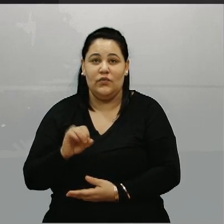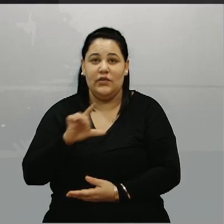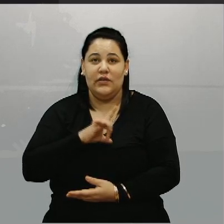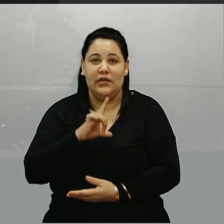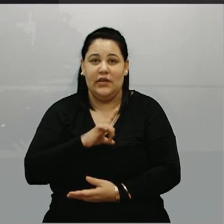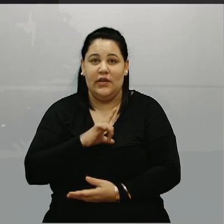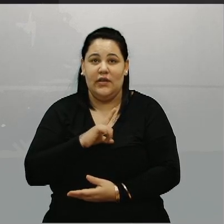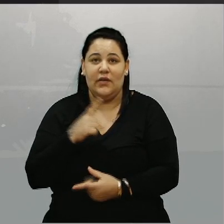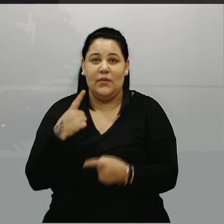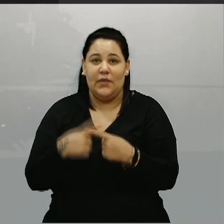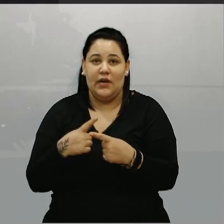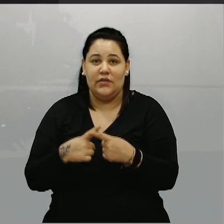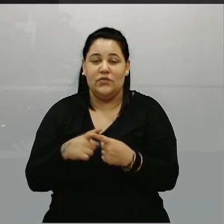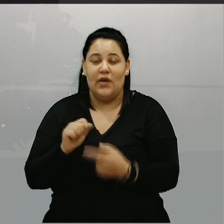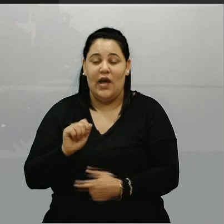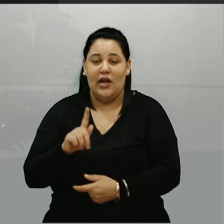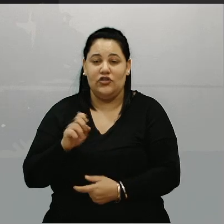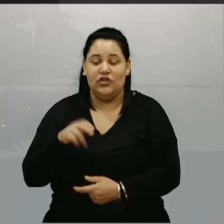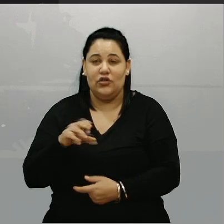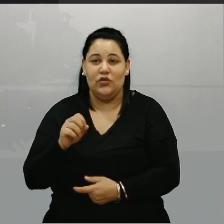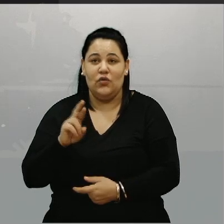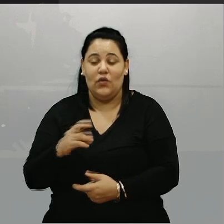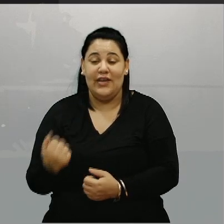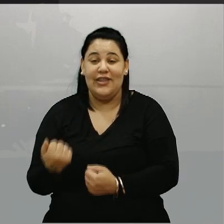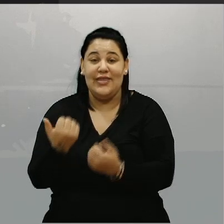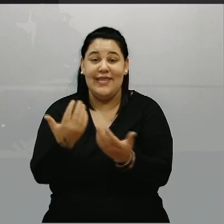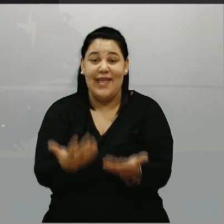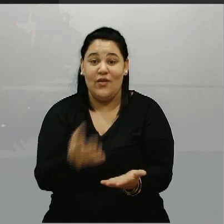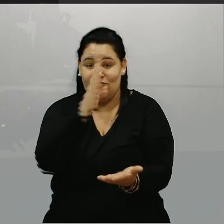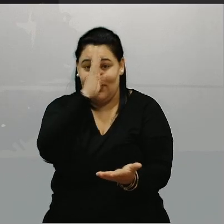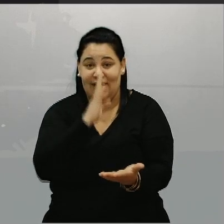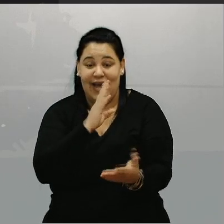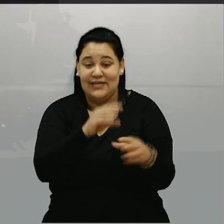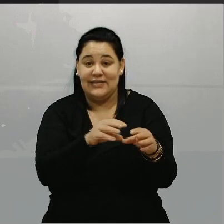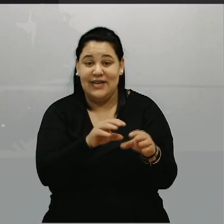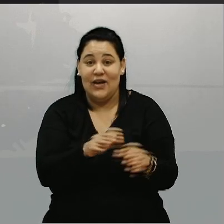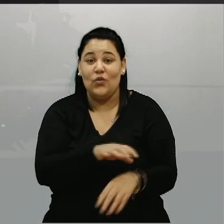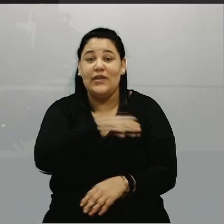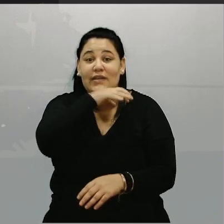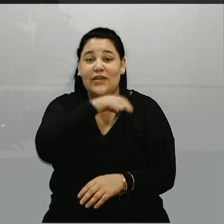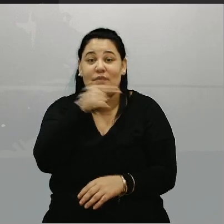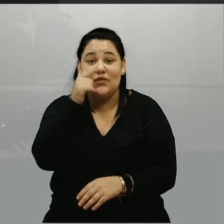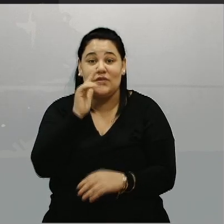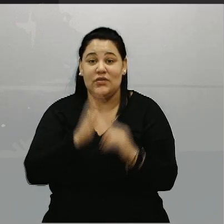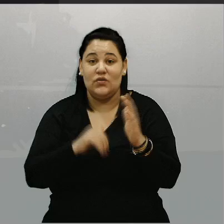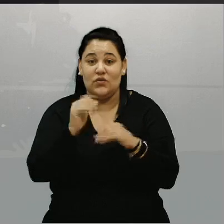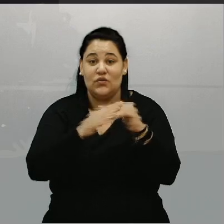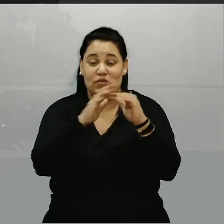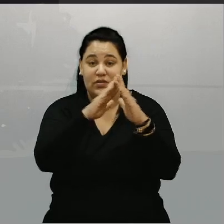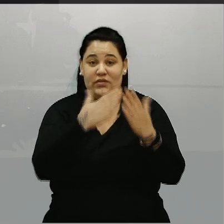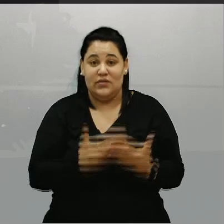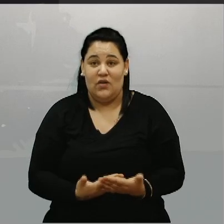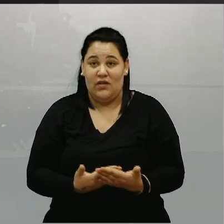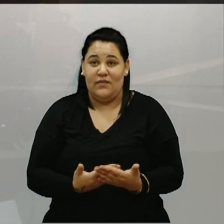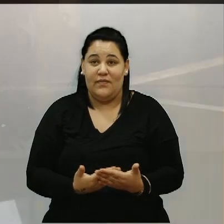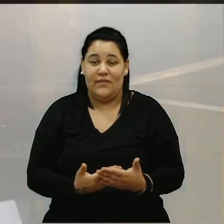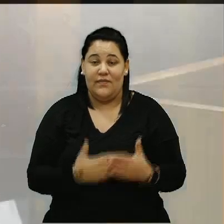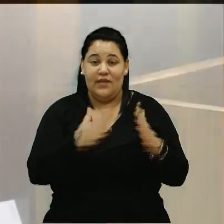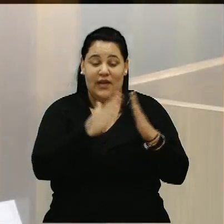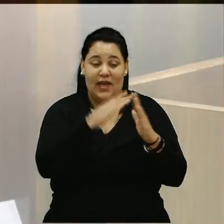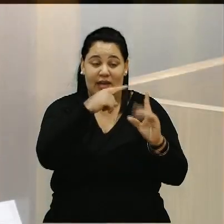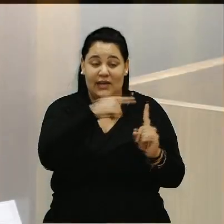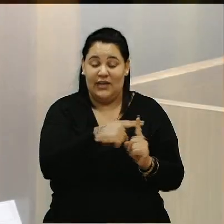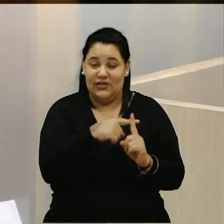ao senhor Agenor Boff, que doou as terras para que o colégio fosse construído. A igreja matriz de